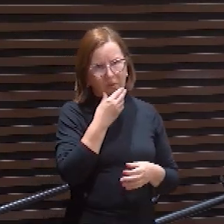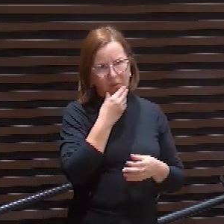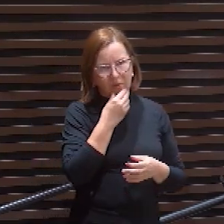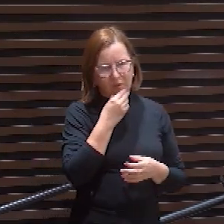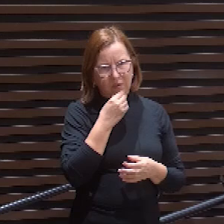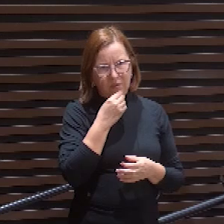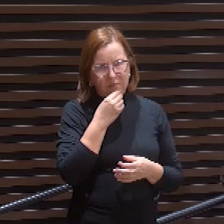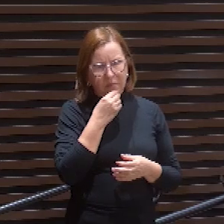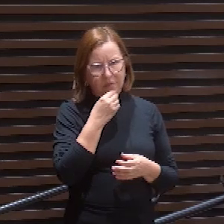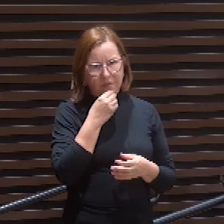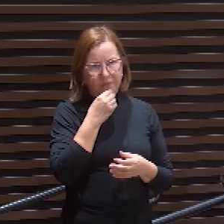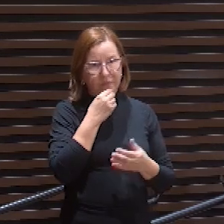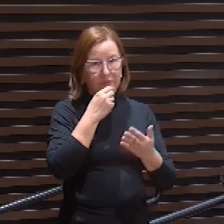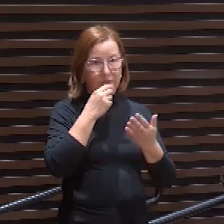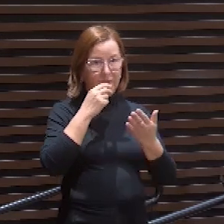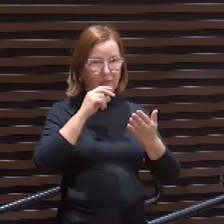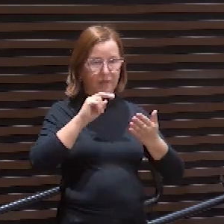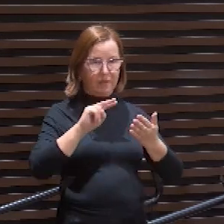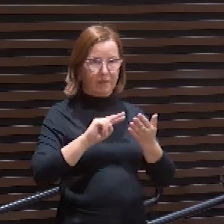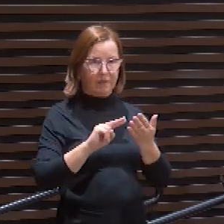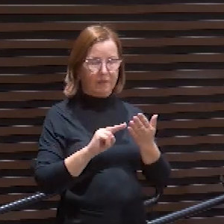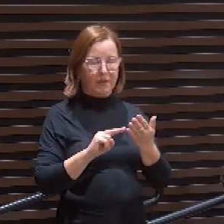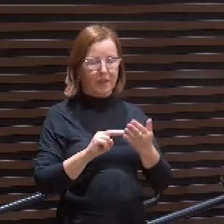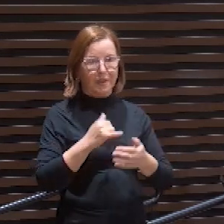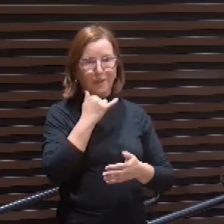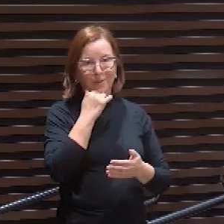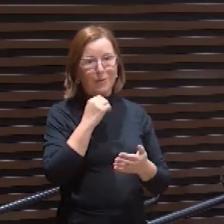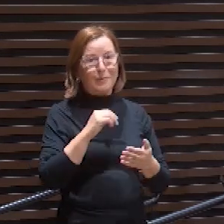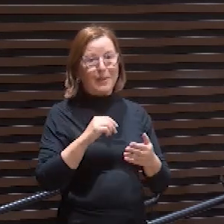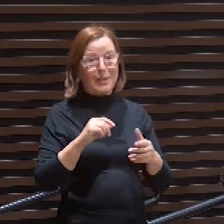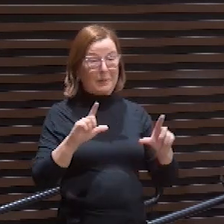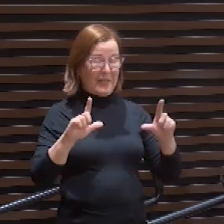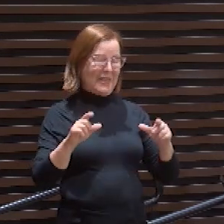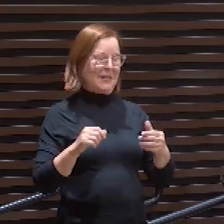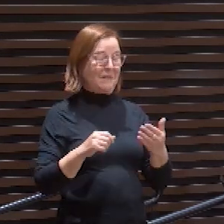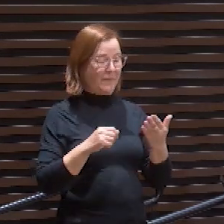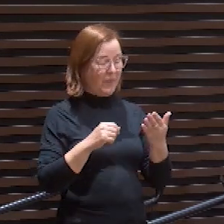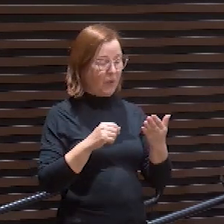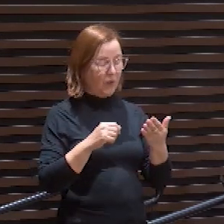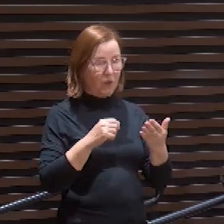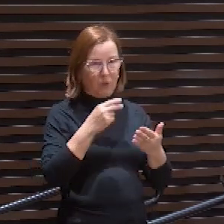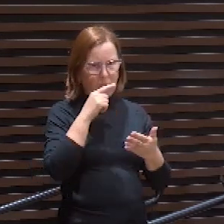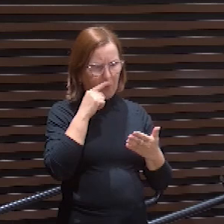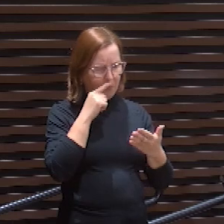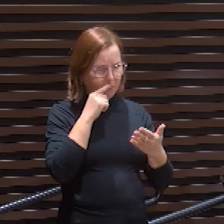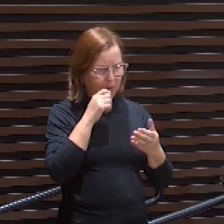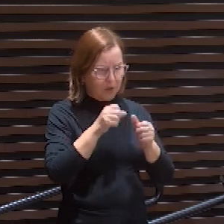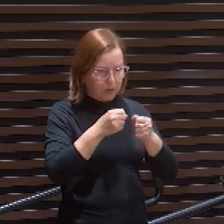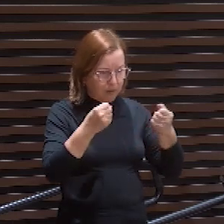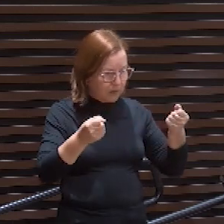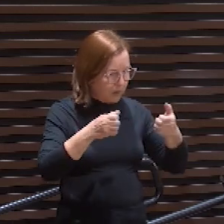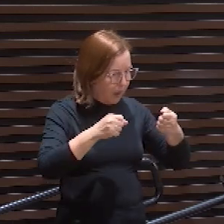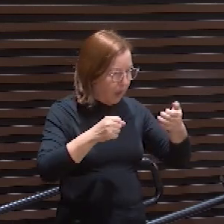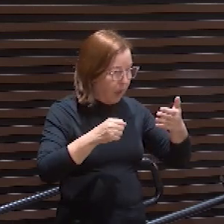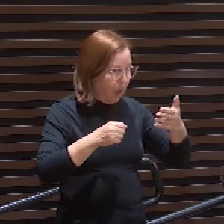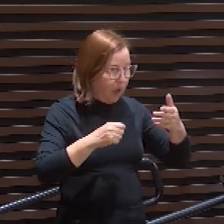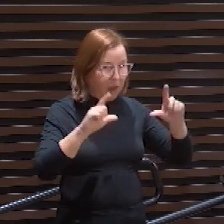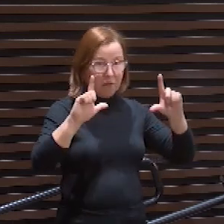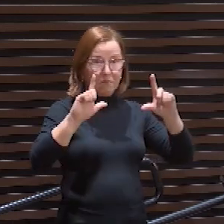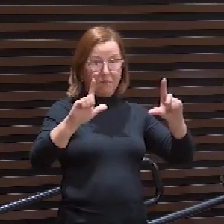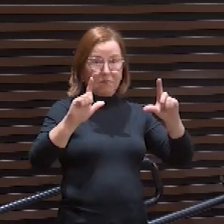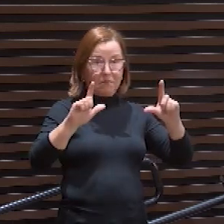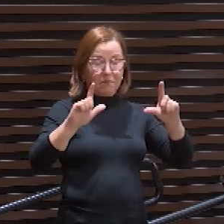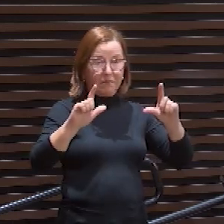retrato do seu filho pintado pelo jovem soldado. Ele olhou profundamente